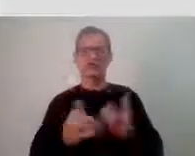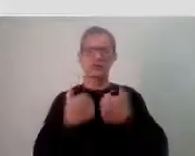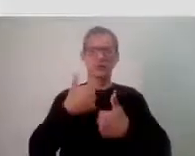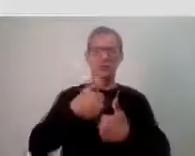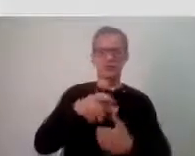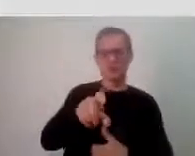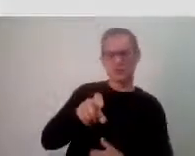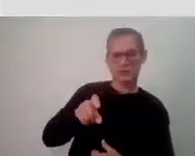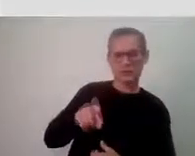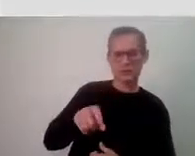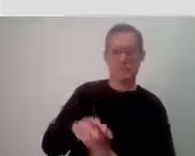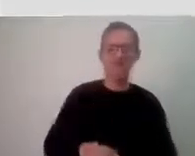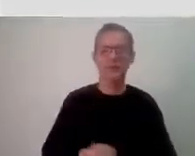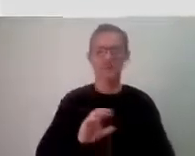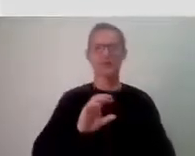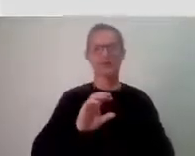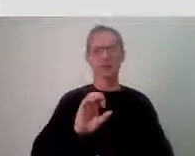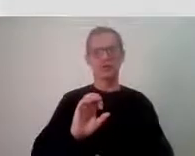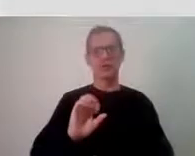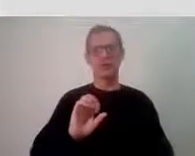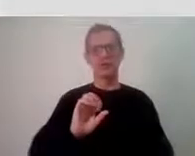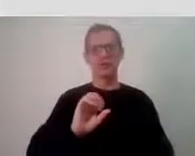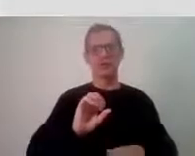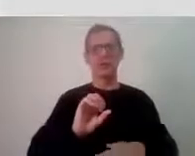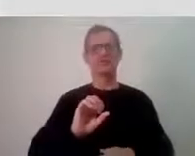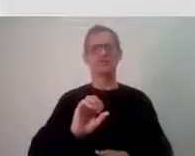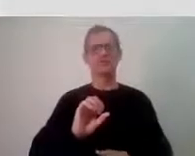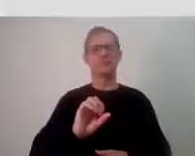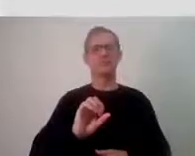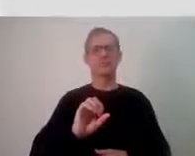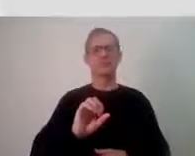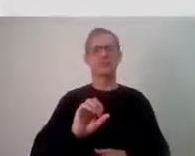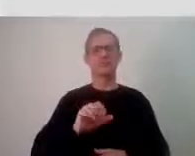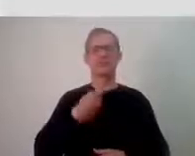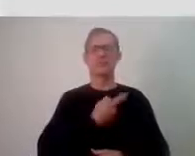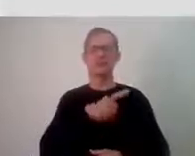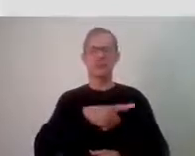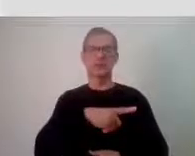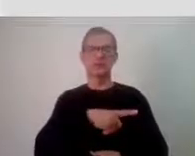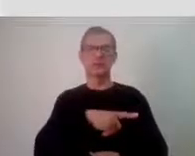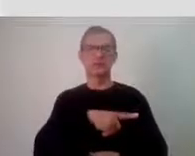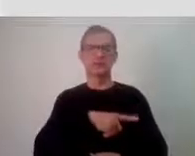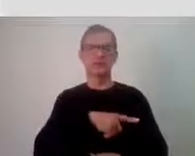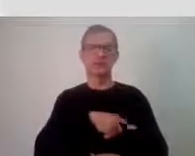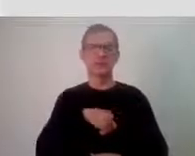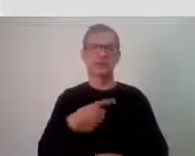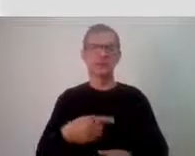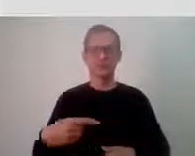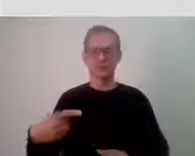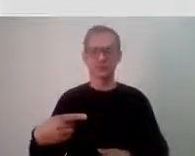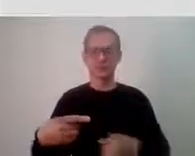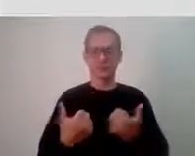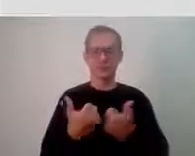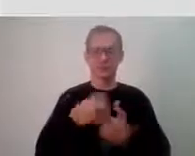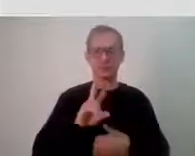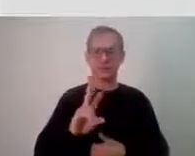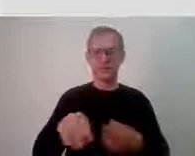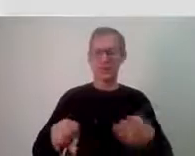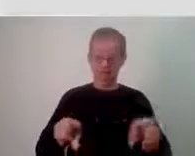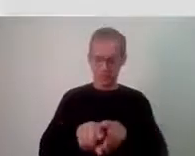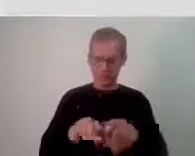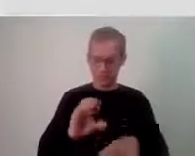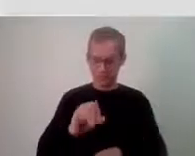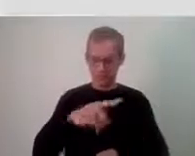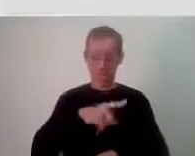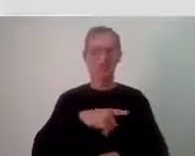lugar do x, ó, 8/3 menos, ó. Aqui nós vamos ter, quando a gente substitui o 2 e depois o 0, nós